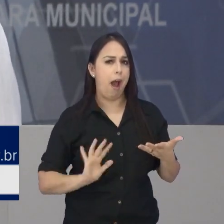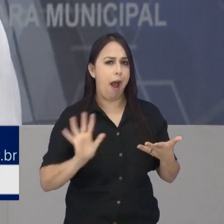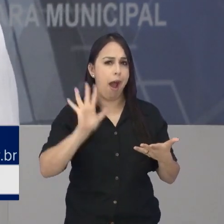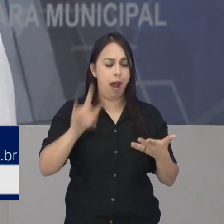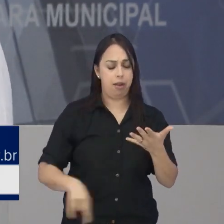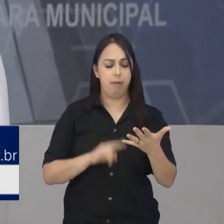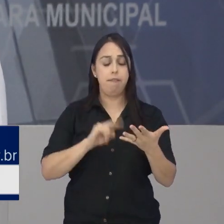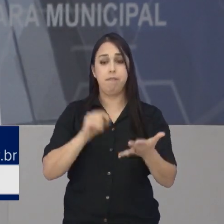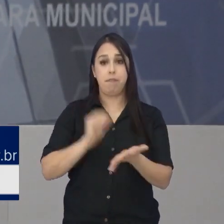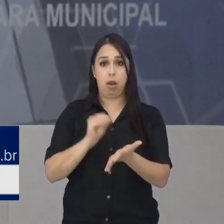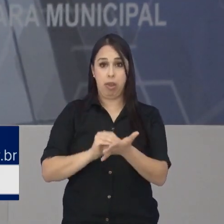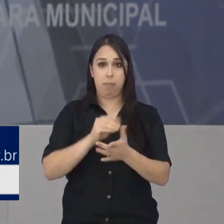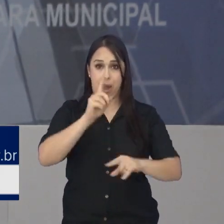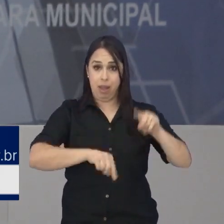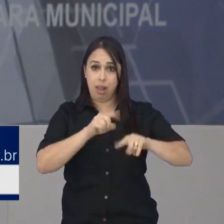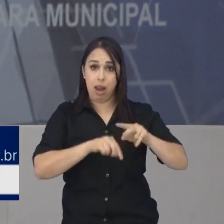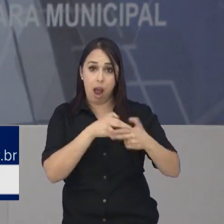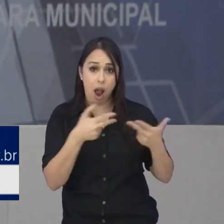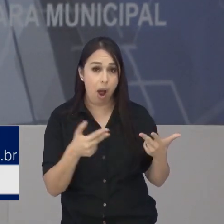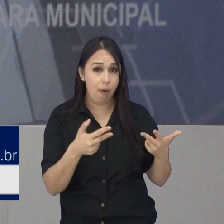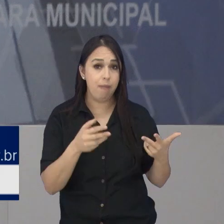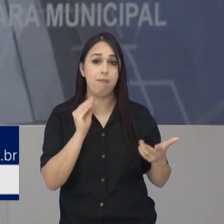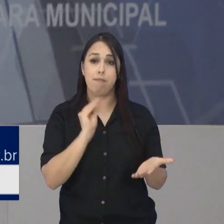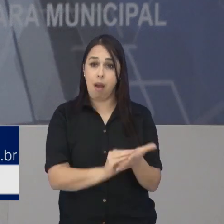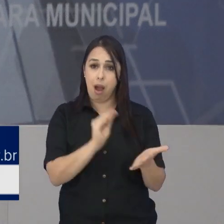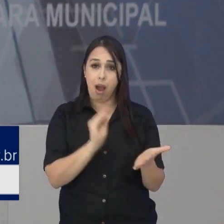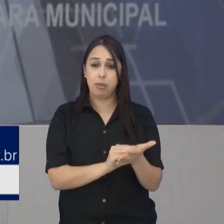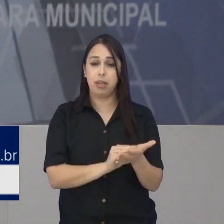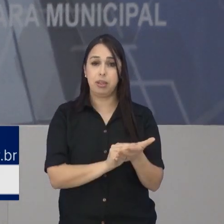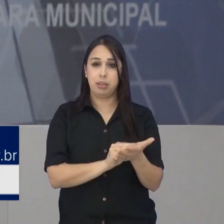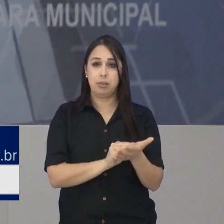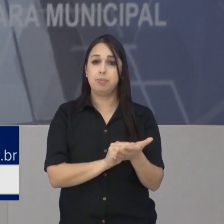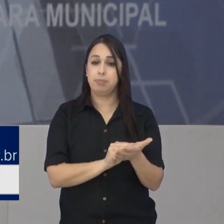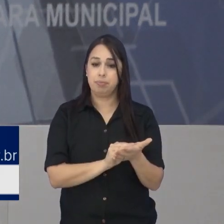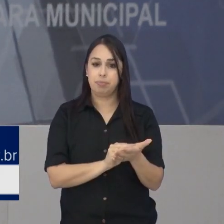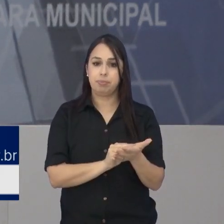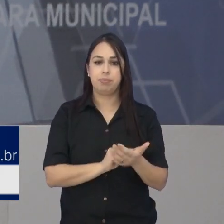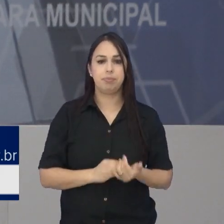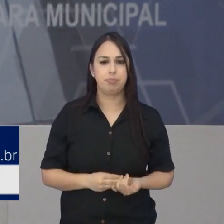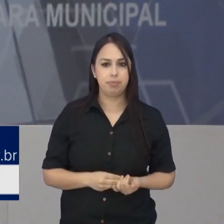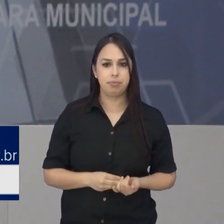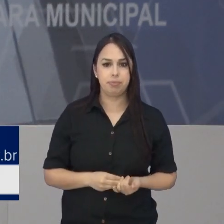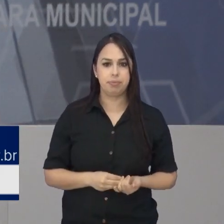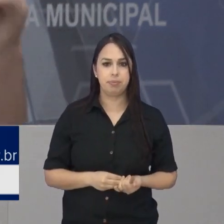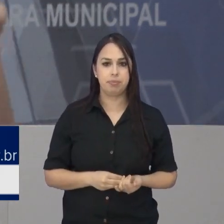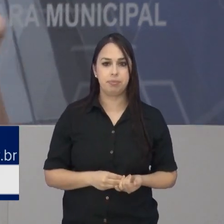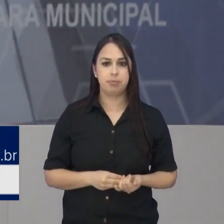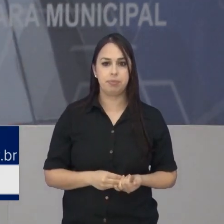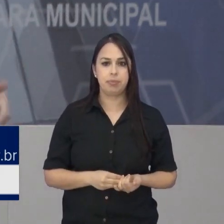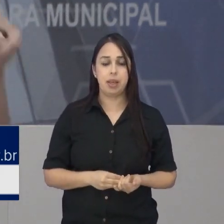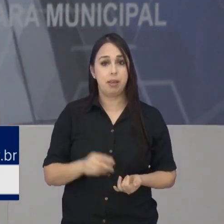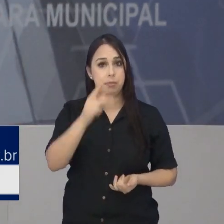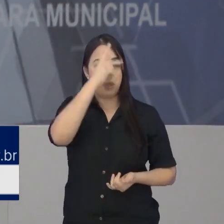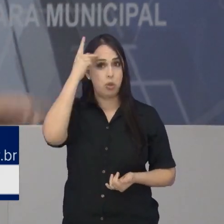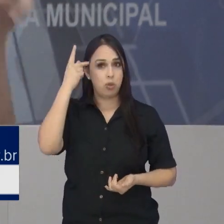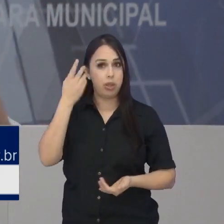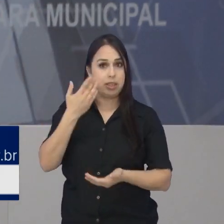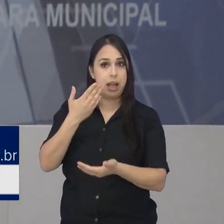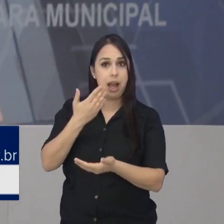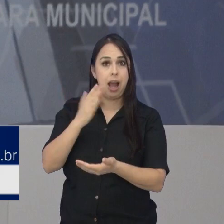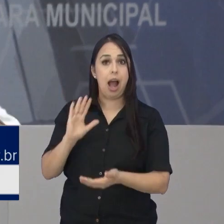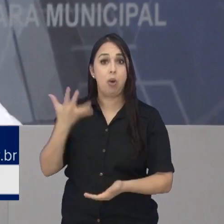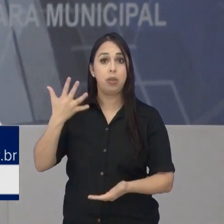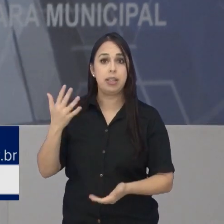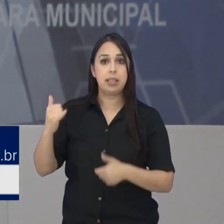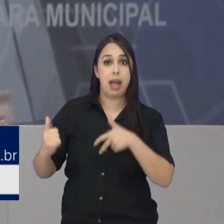de material nas oficinas, gente se machucando nas oficinas